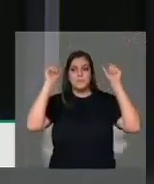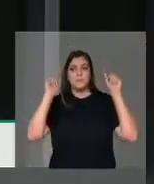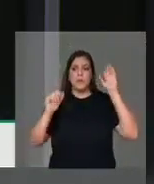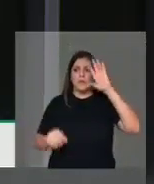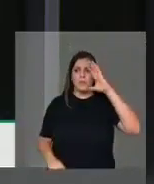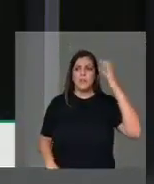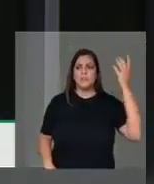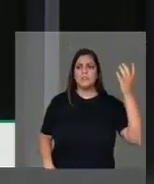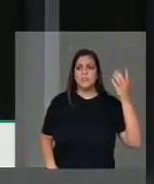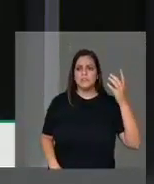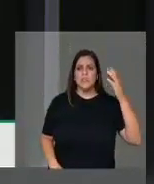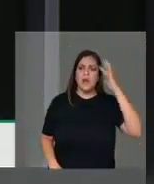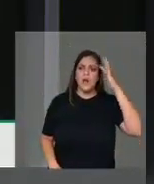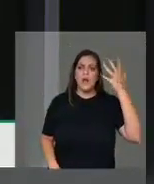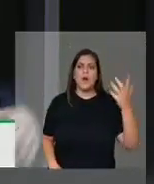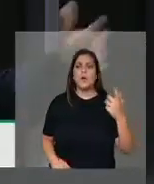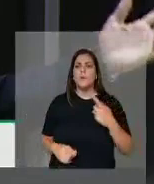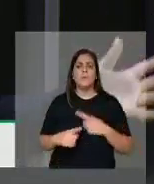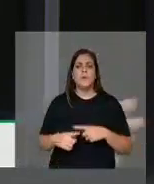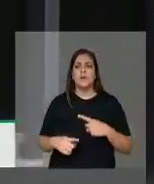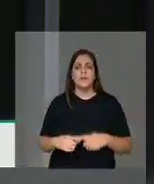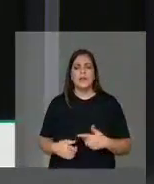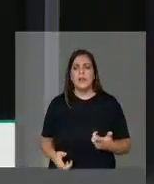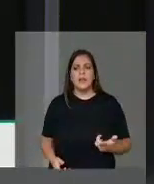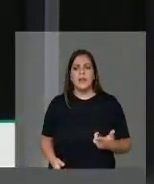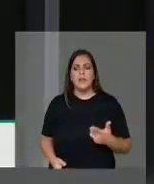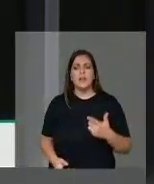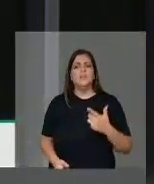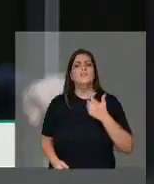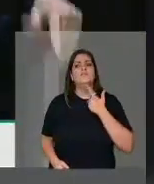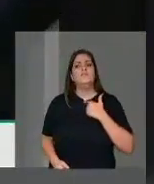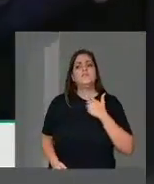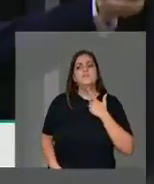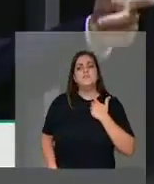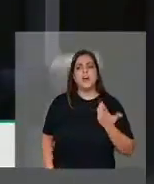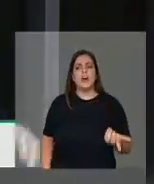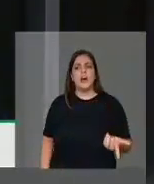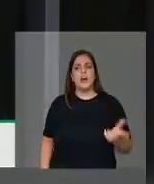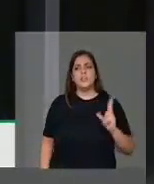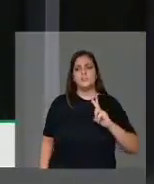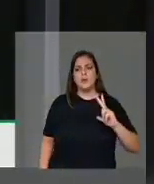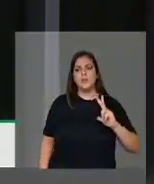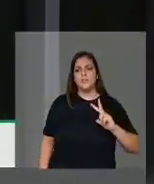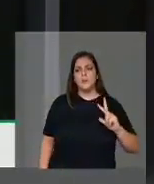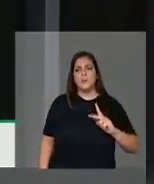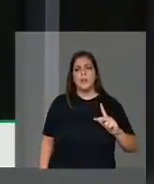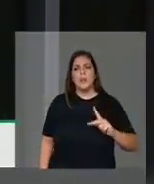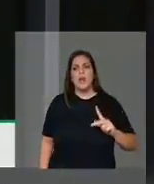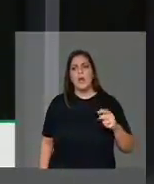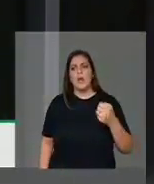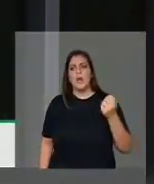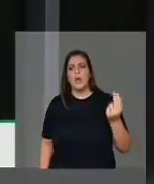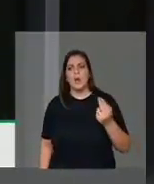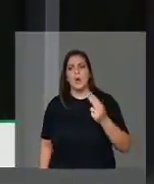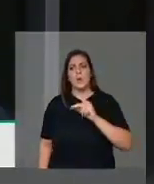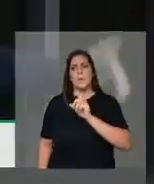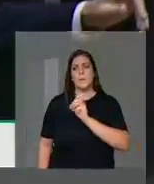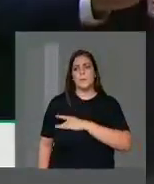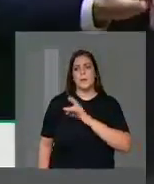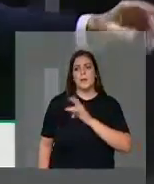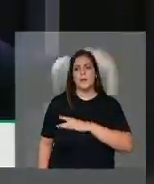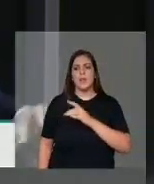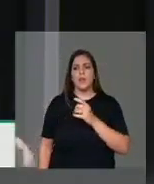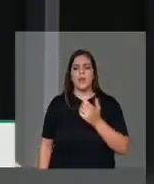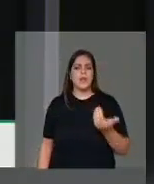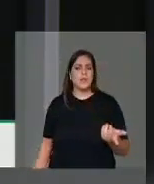com base na vaidade pessoal, no medo, talvez, de serem agredidos num